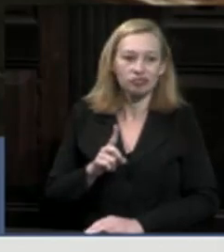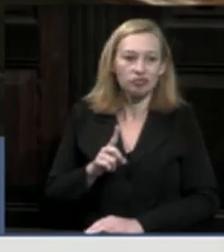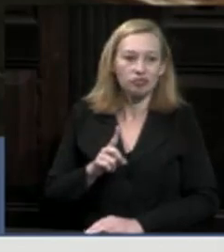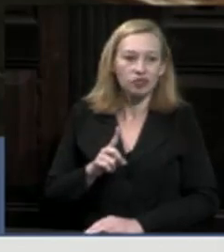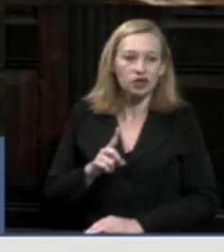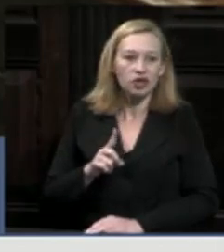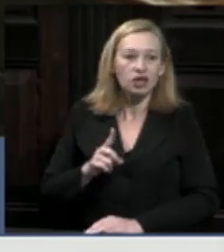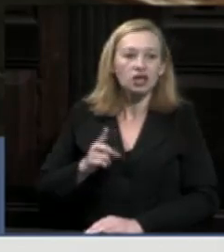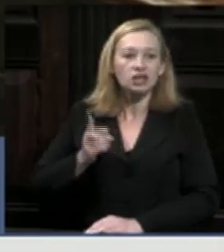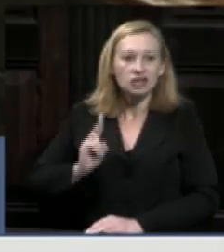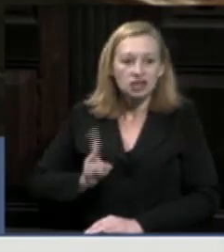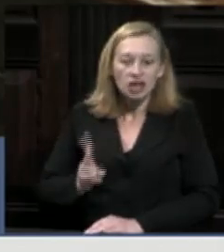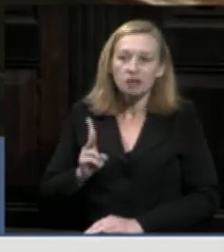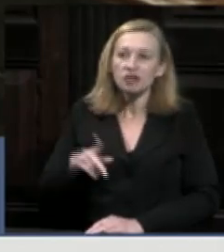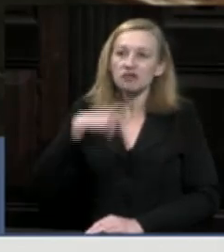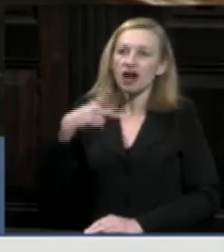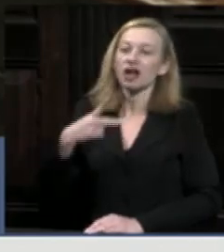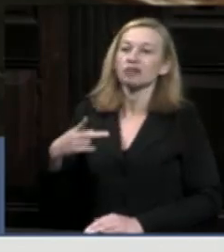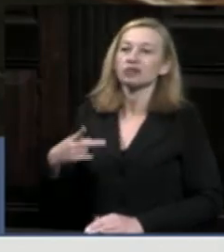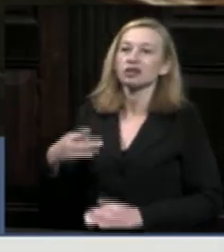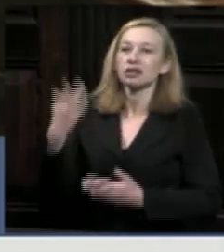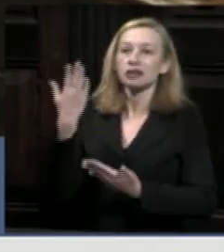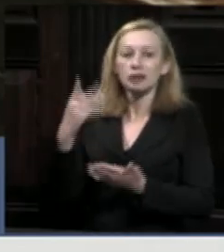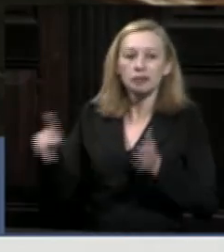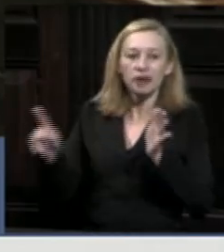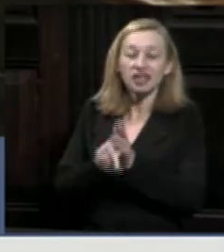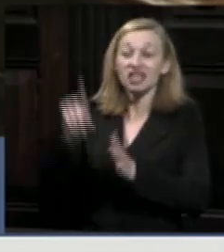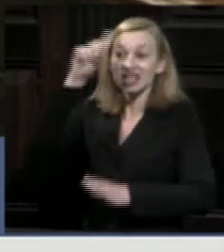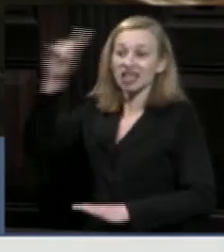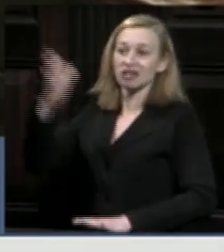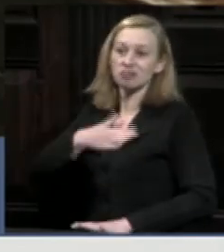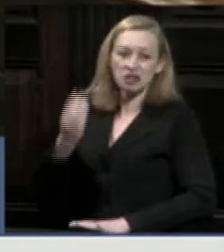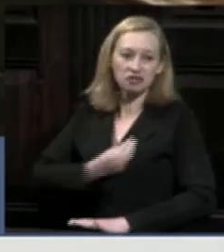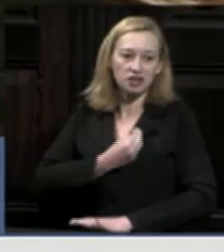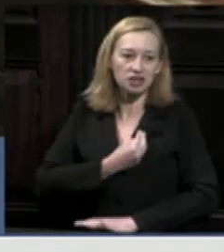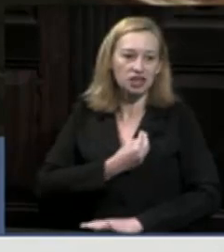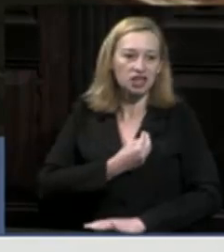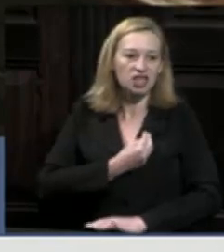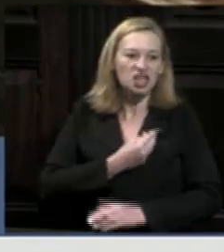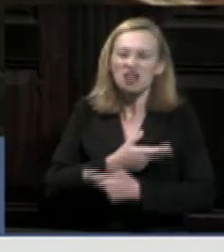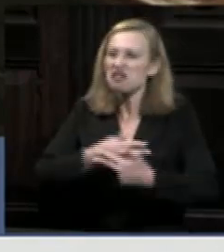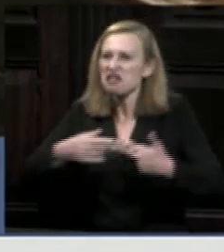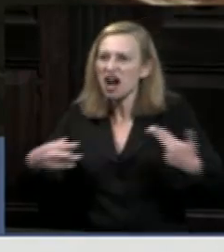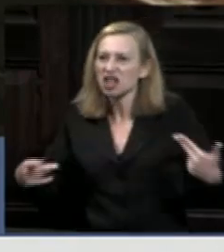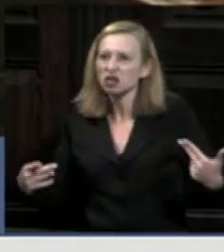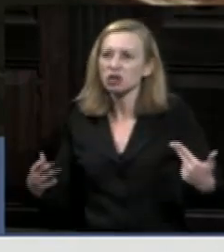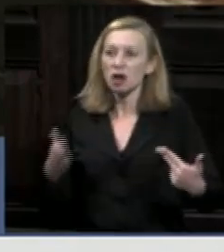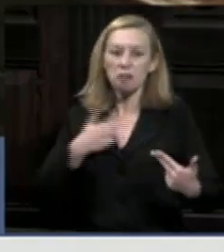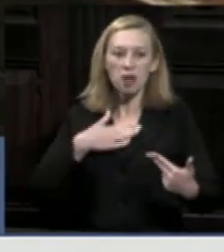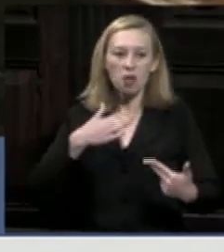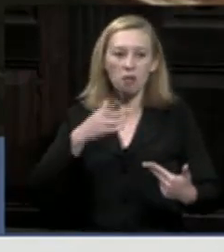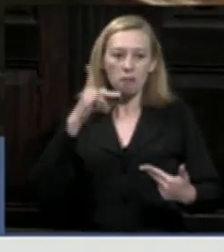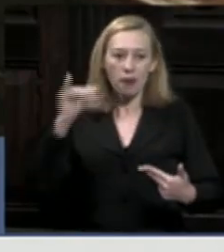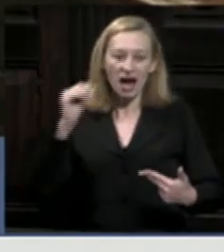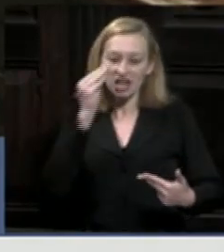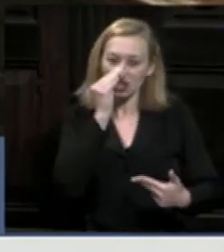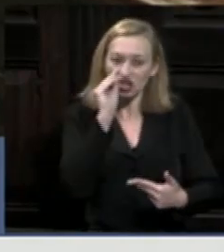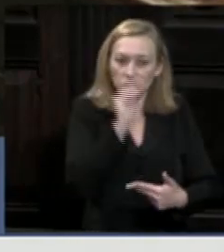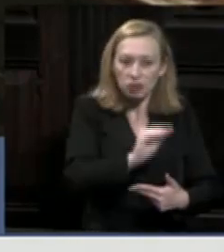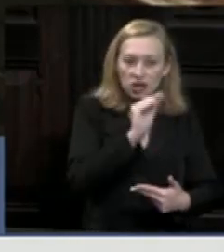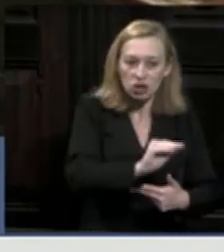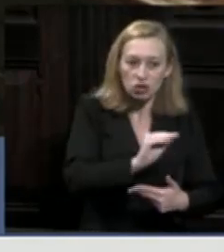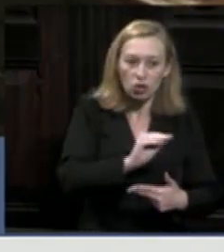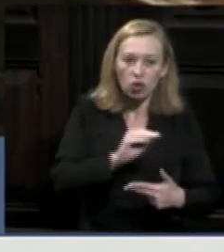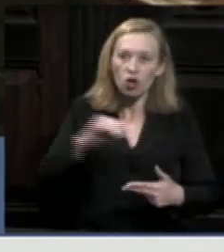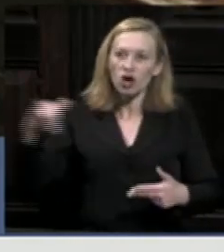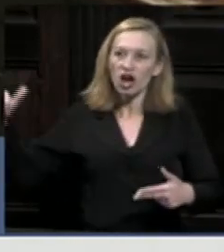gente sempre diz que estava na mão de deus meu pai já recusou milhões de doação de campanha nós já recusamos jatinho